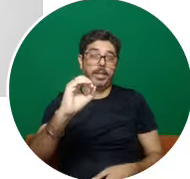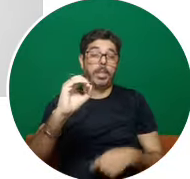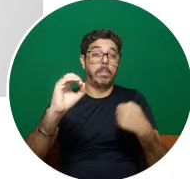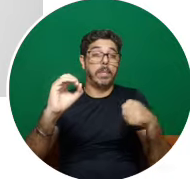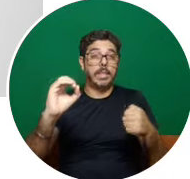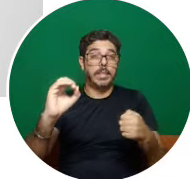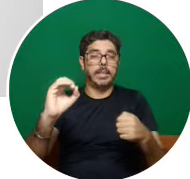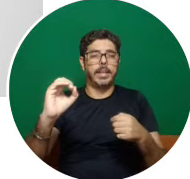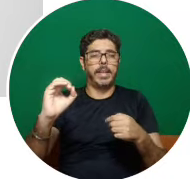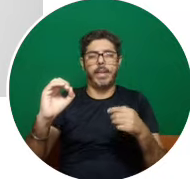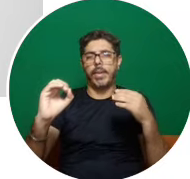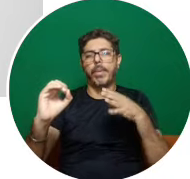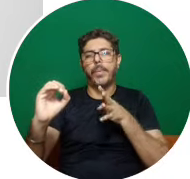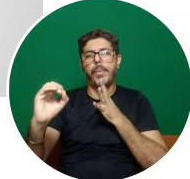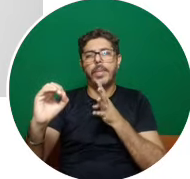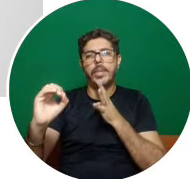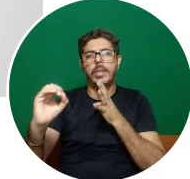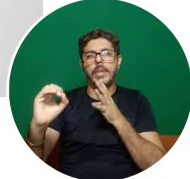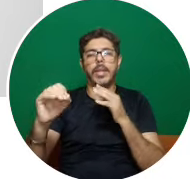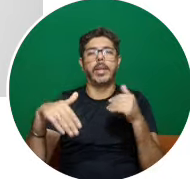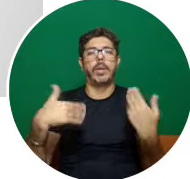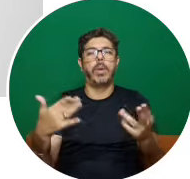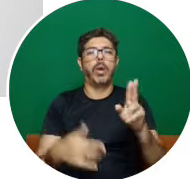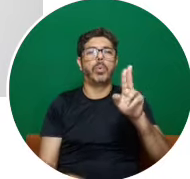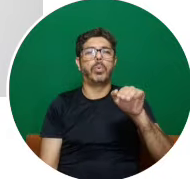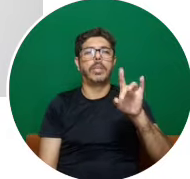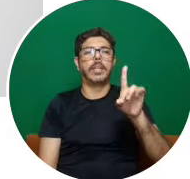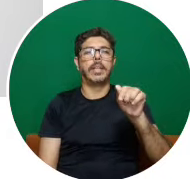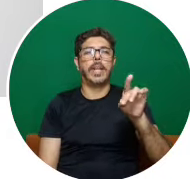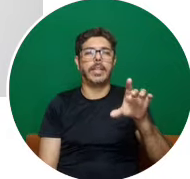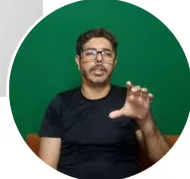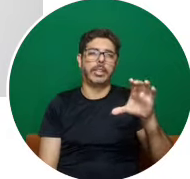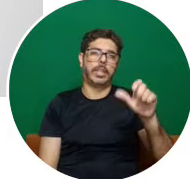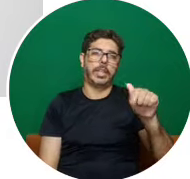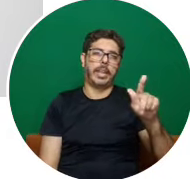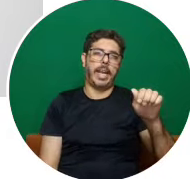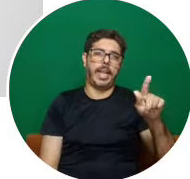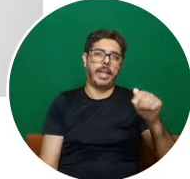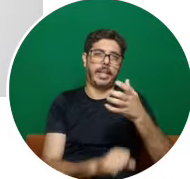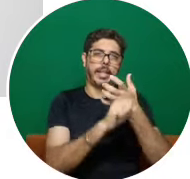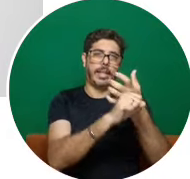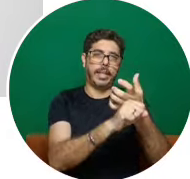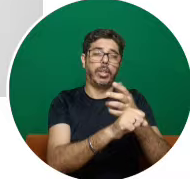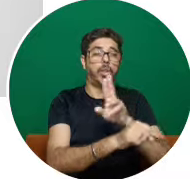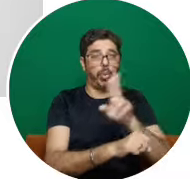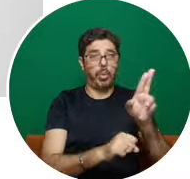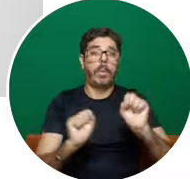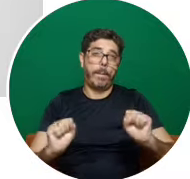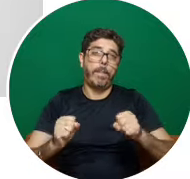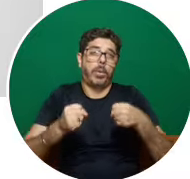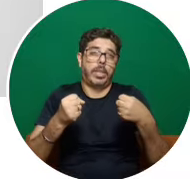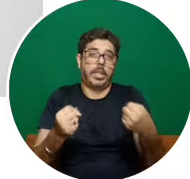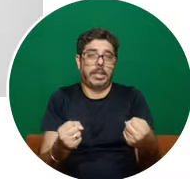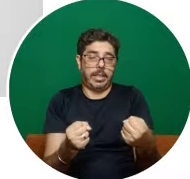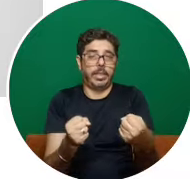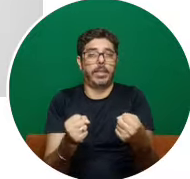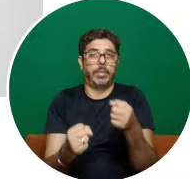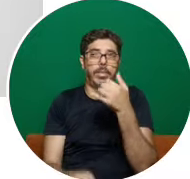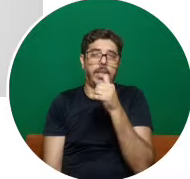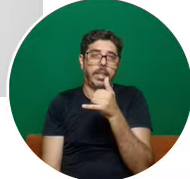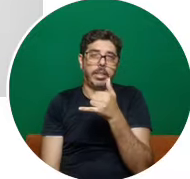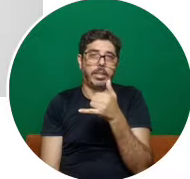Isso nos mostra que, em vez de lidar com a energia potencial de um corpo carregado, é melhor considerar a energia